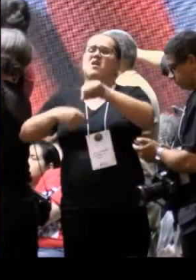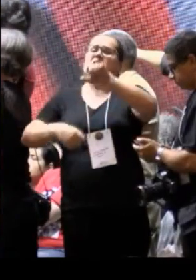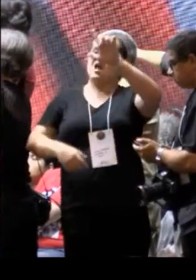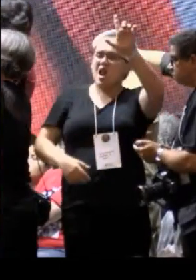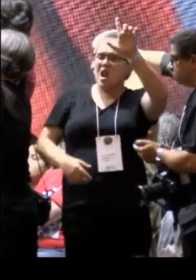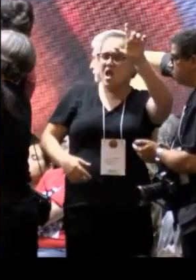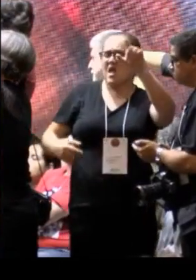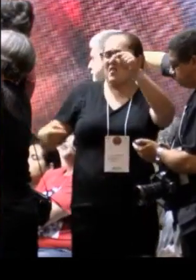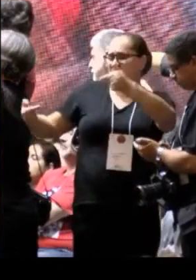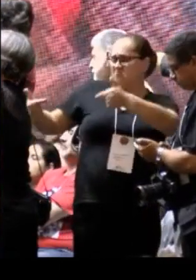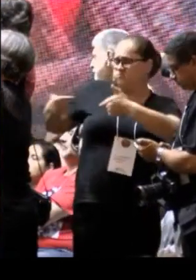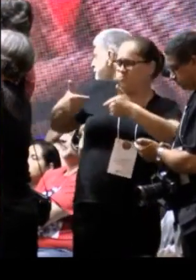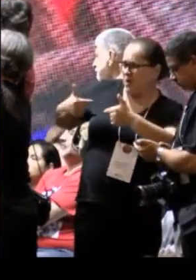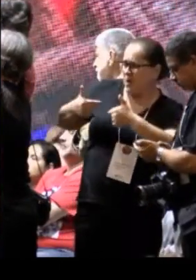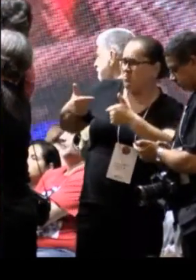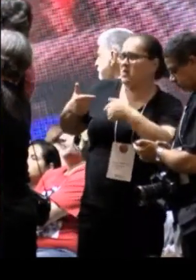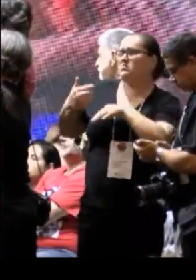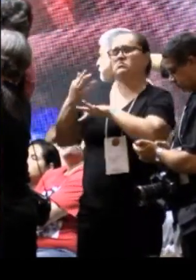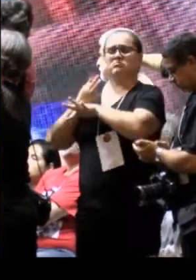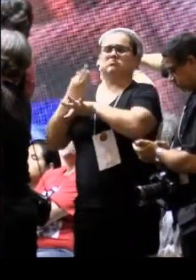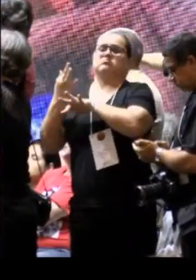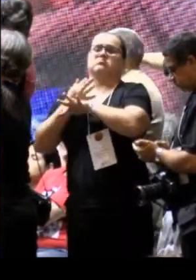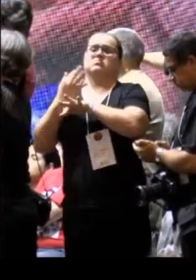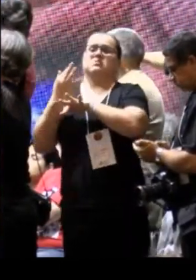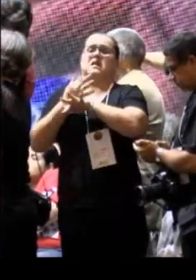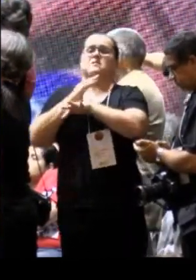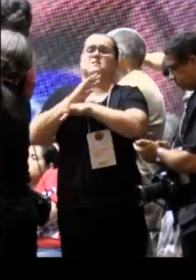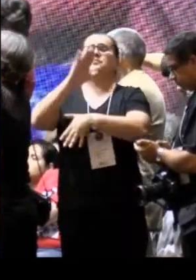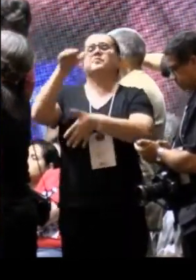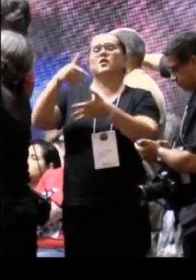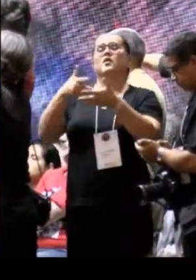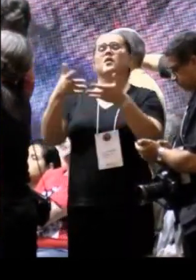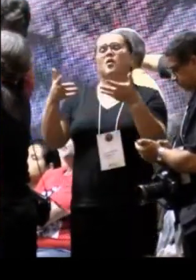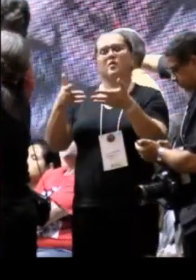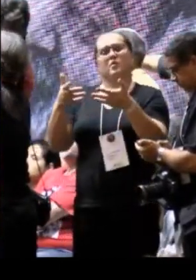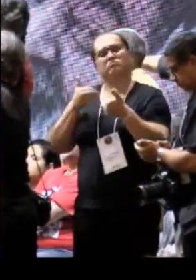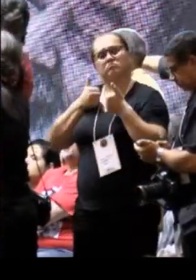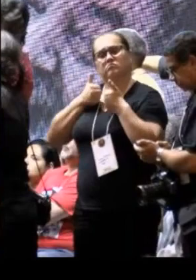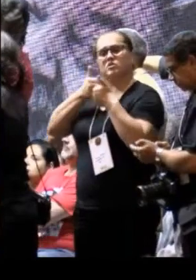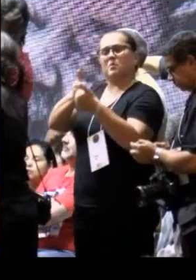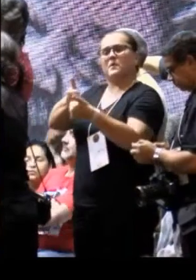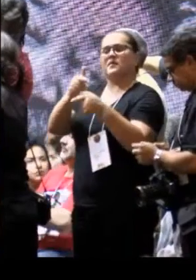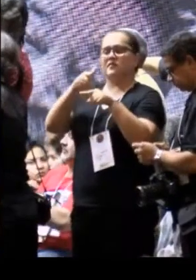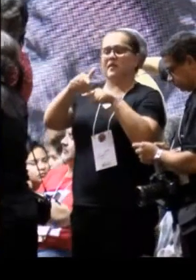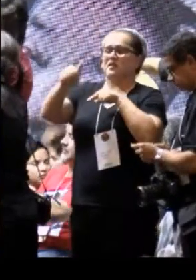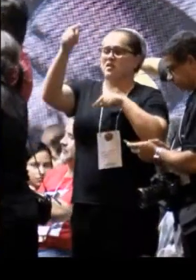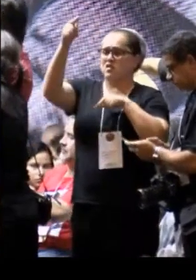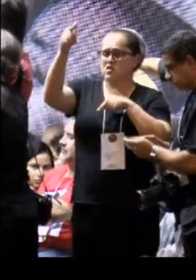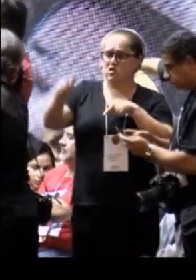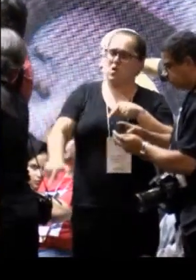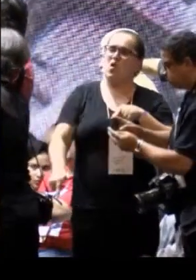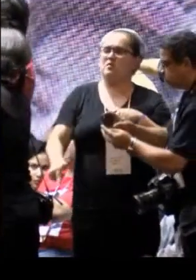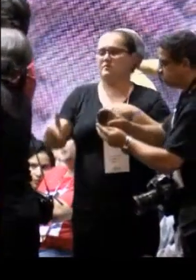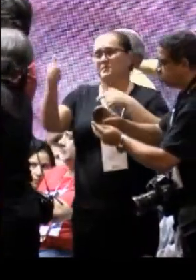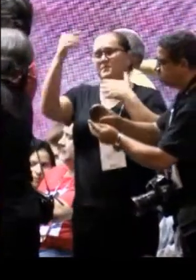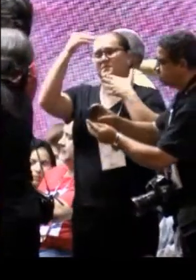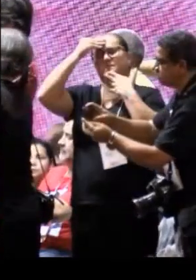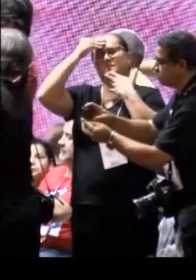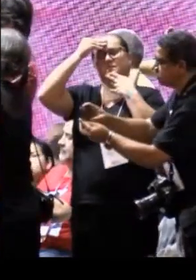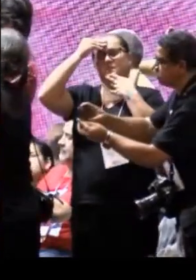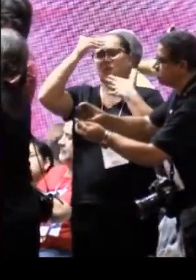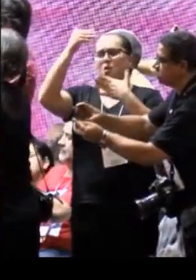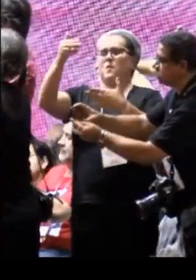foi provocado, resistiu, e agora nós estamos perto de vencer essa batalha. Muito